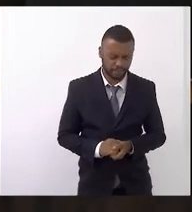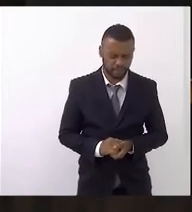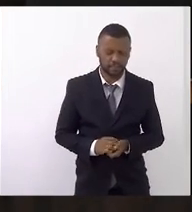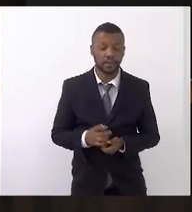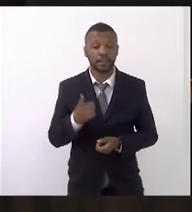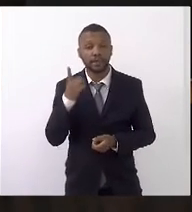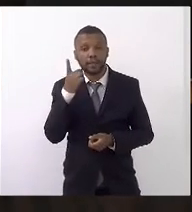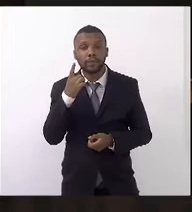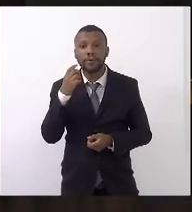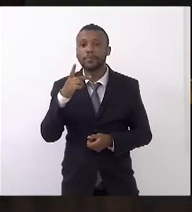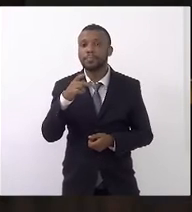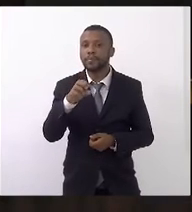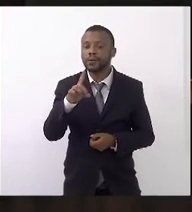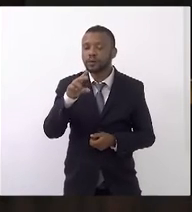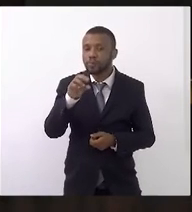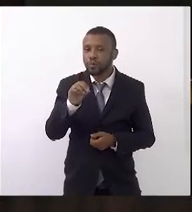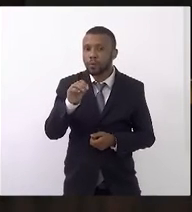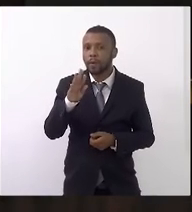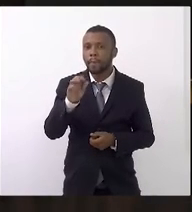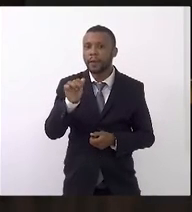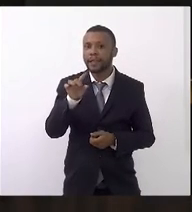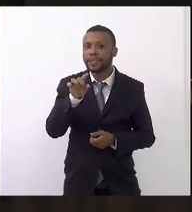Deputado Pedro Brazão.